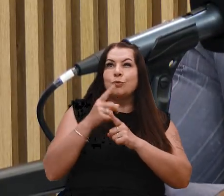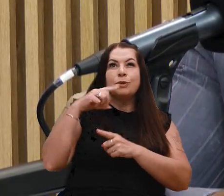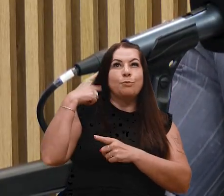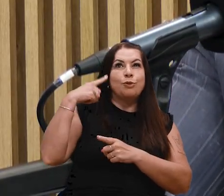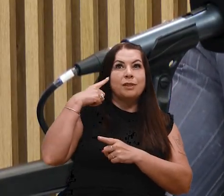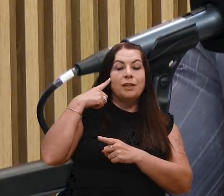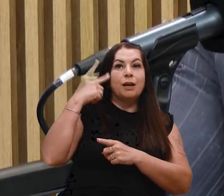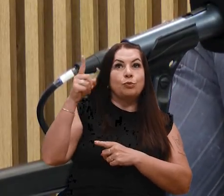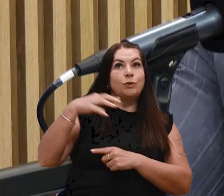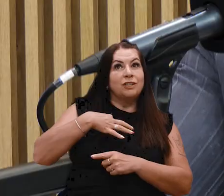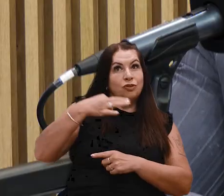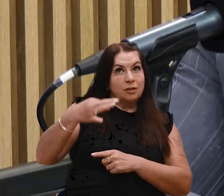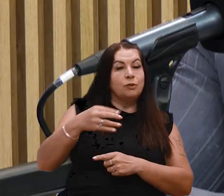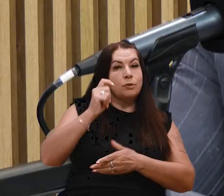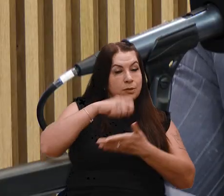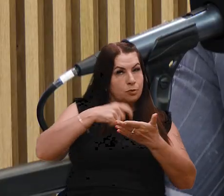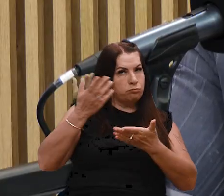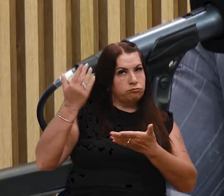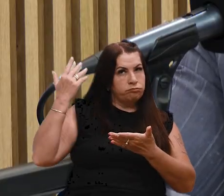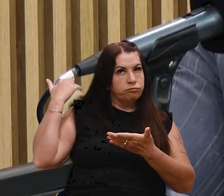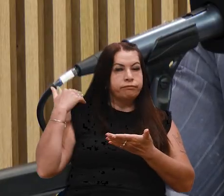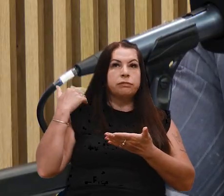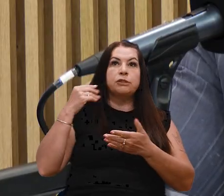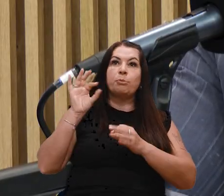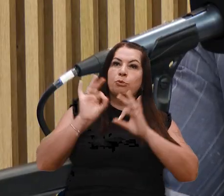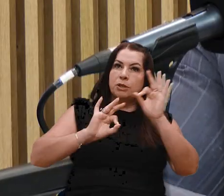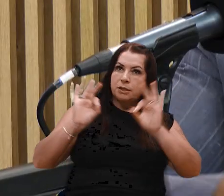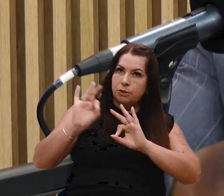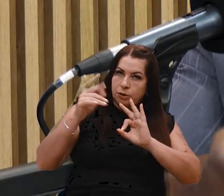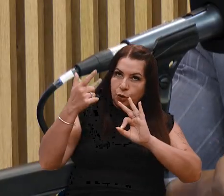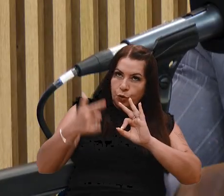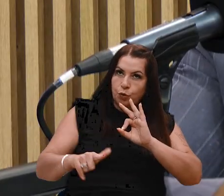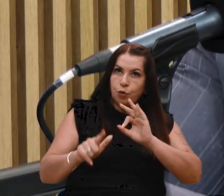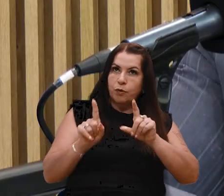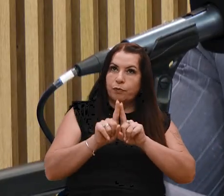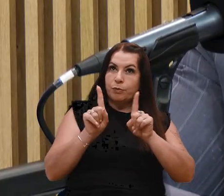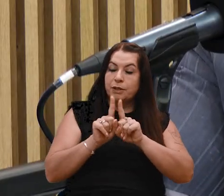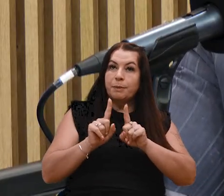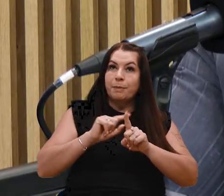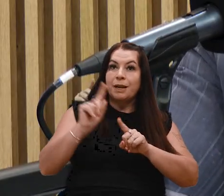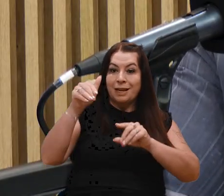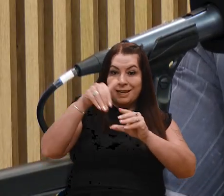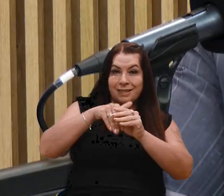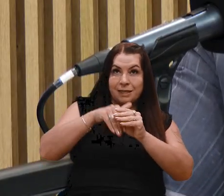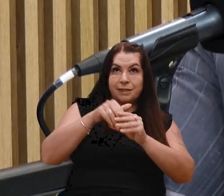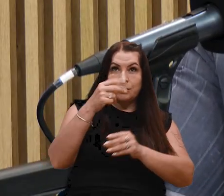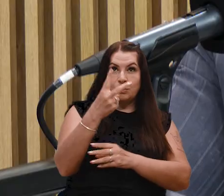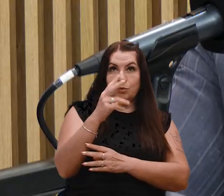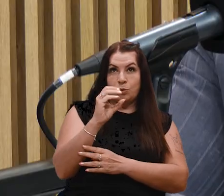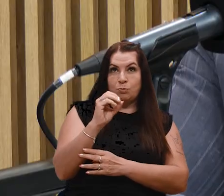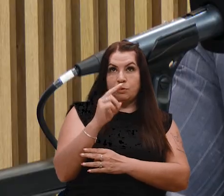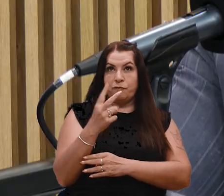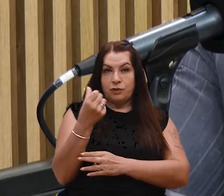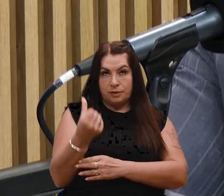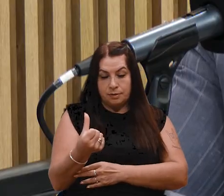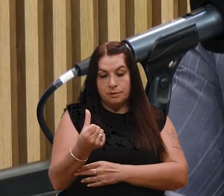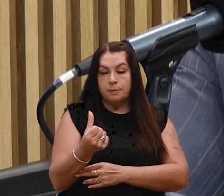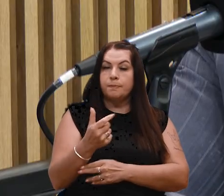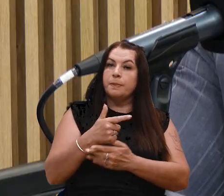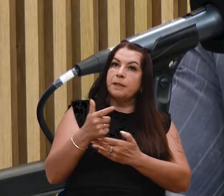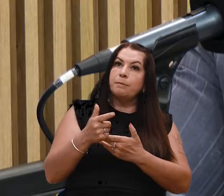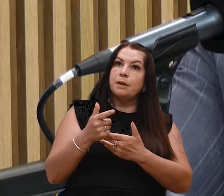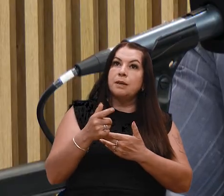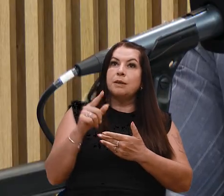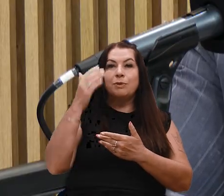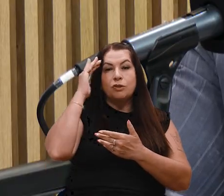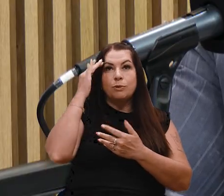enquanto candidato. Nós estamos reeditando esse documento, essa agenda de eleições para as eleições agora de 2026, e o nosso entendimento